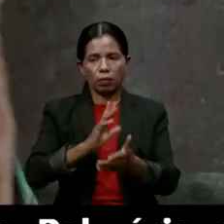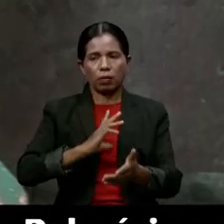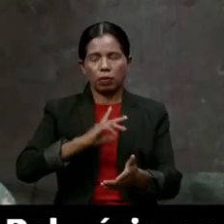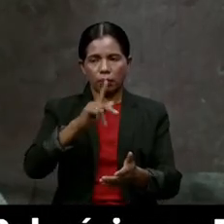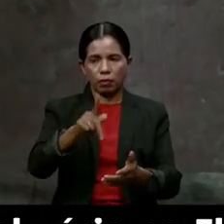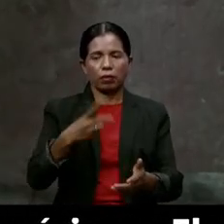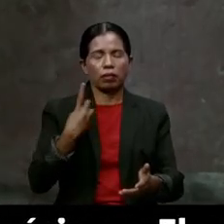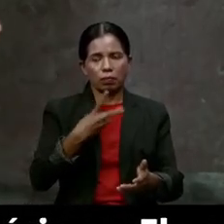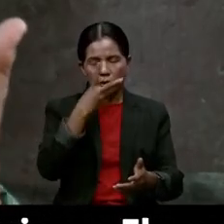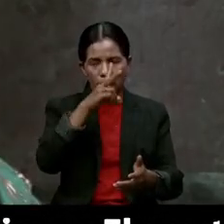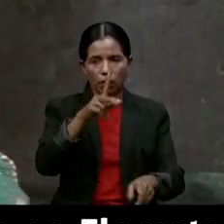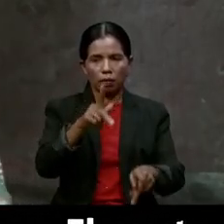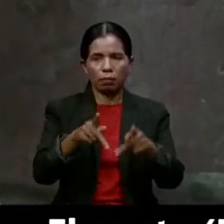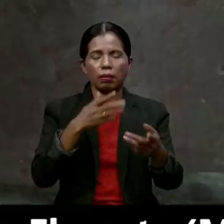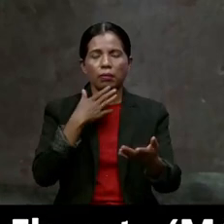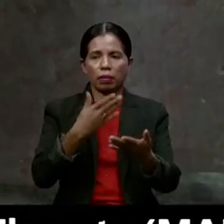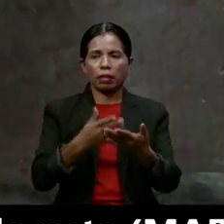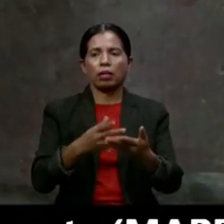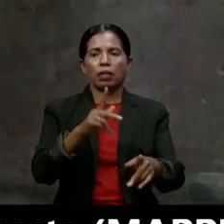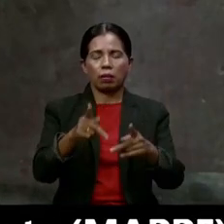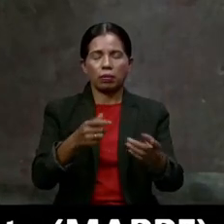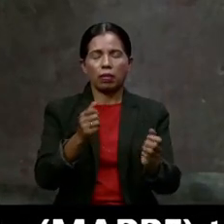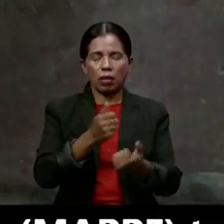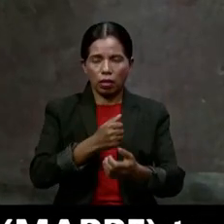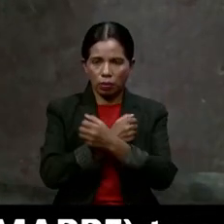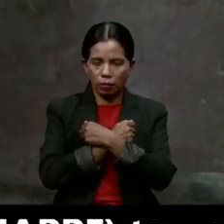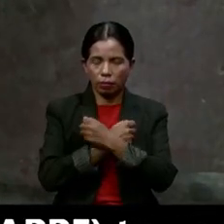ita mas o haré é Maria que nem é mas o hané sané